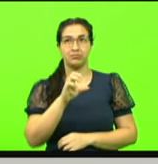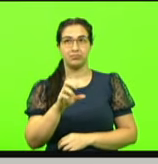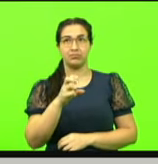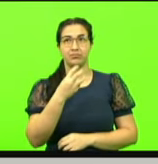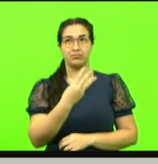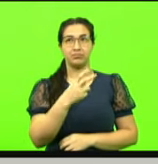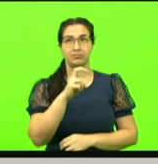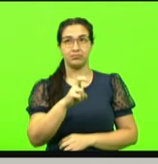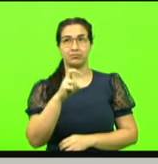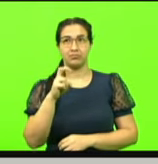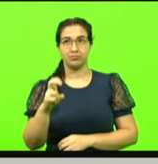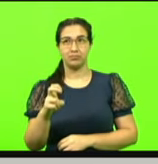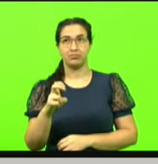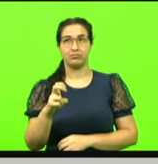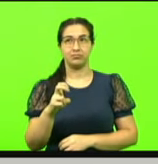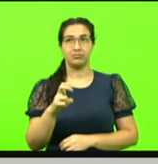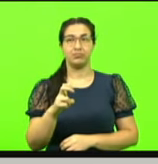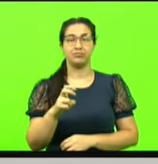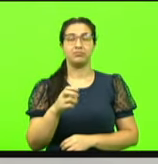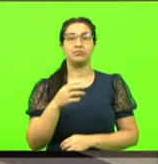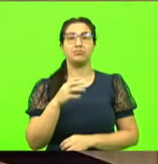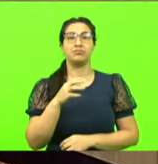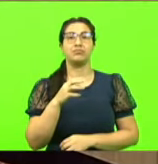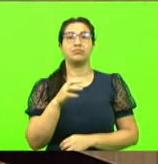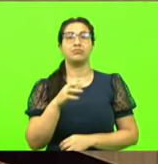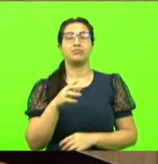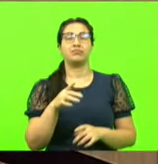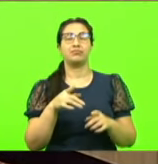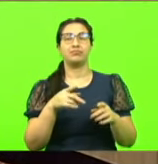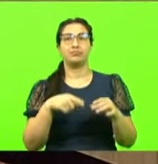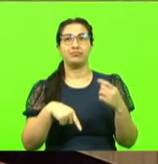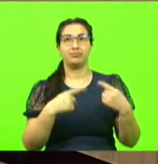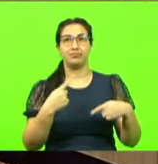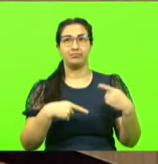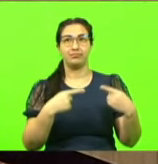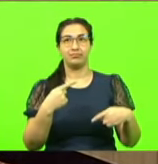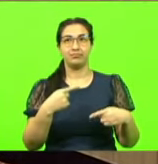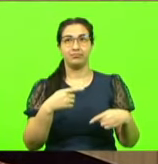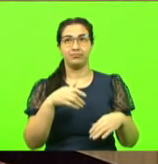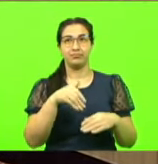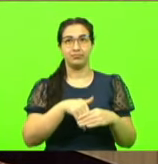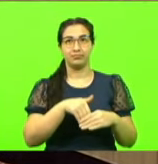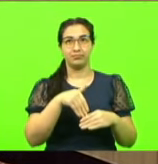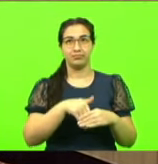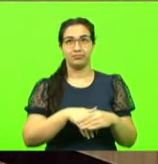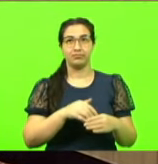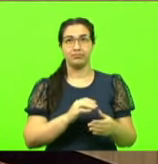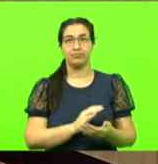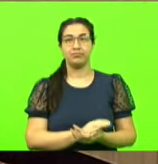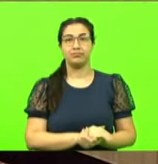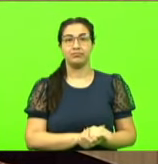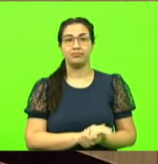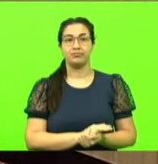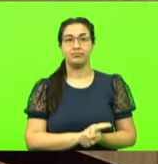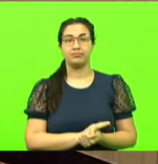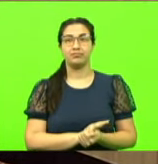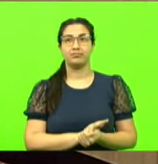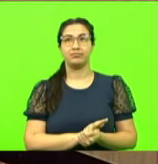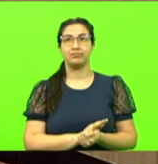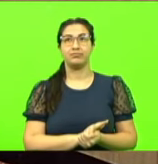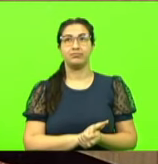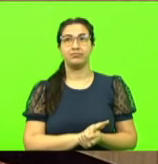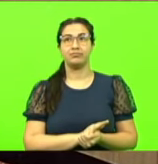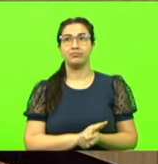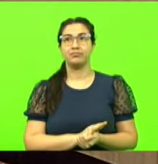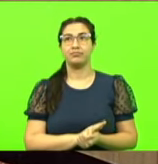SC 355, trecho entre Três Etilhas e Umerê, em discussão. Não havendo quem queira discutir, em votação. Deputados que aprovam, permaneçam